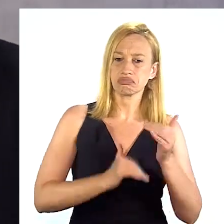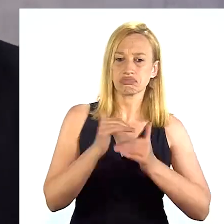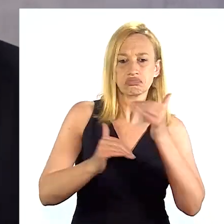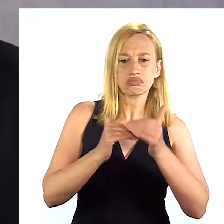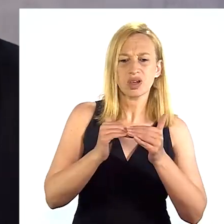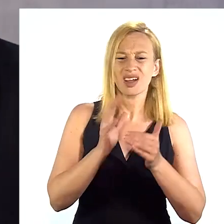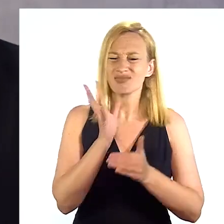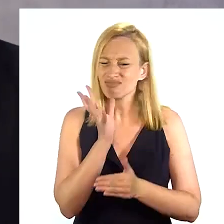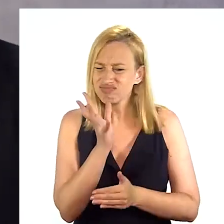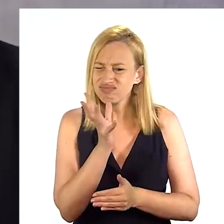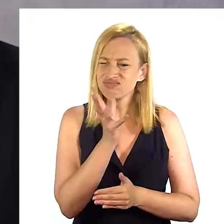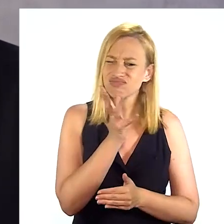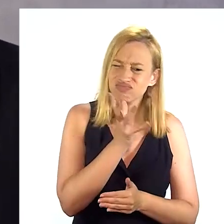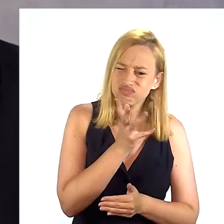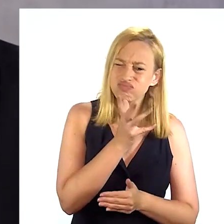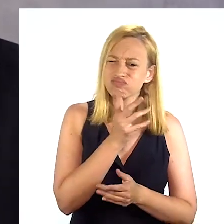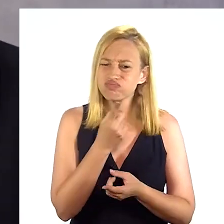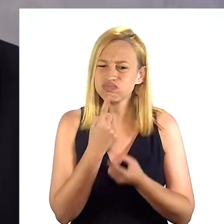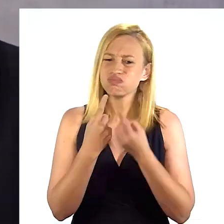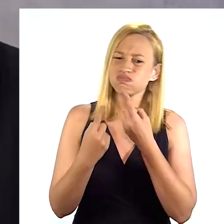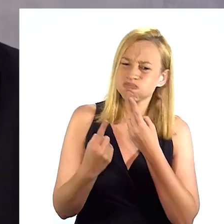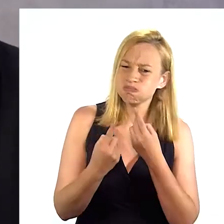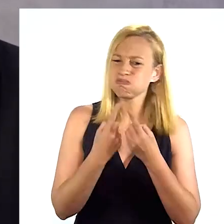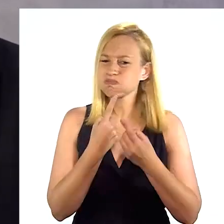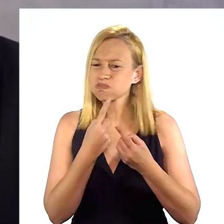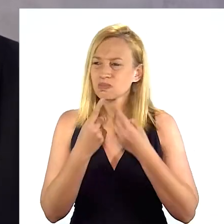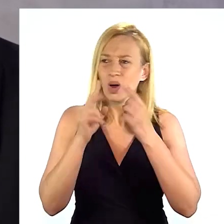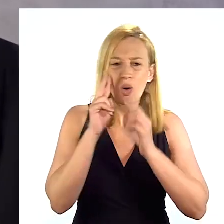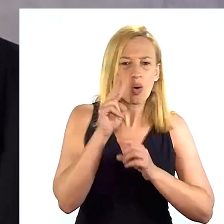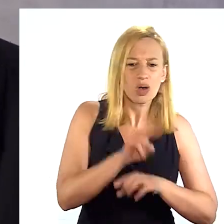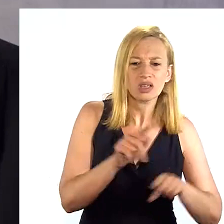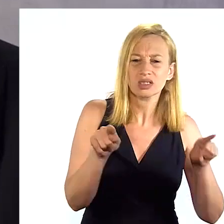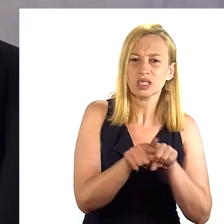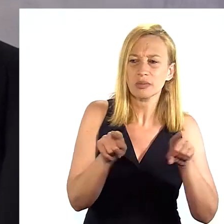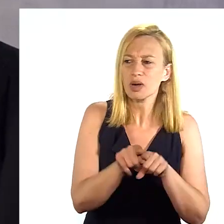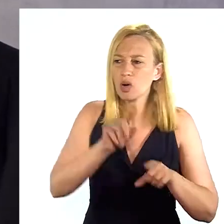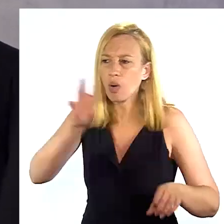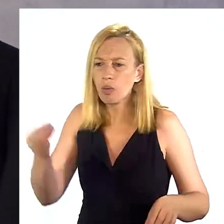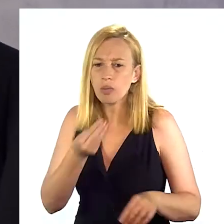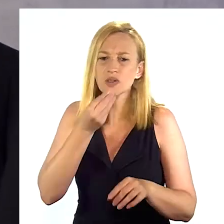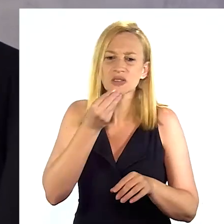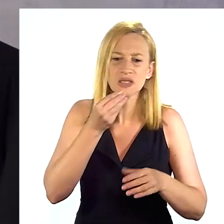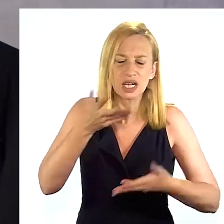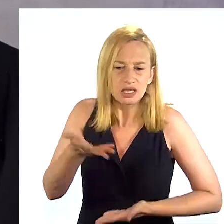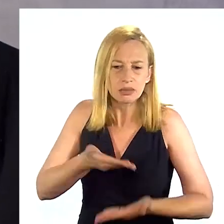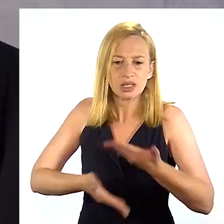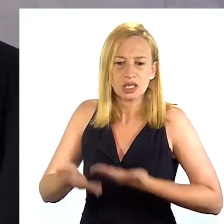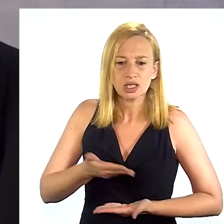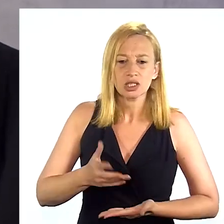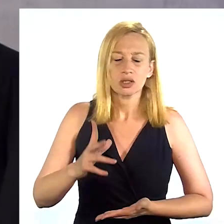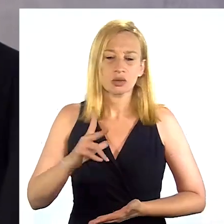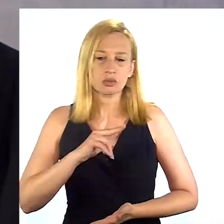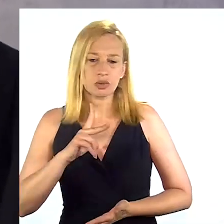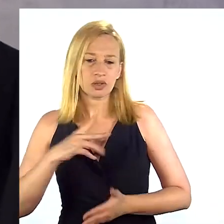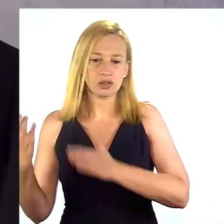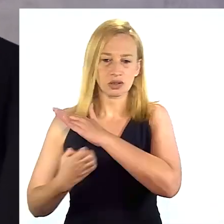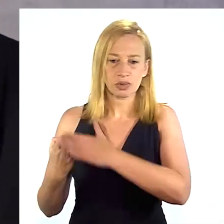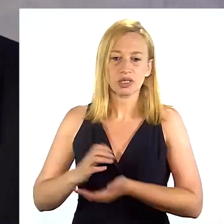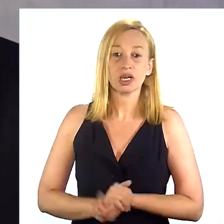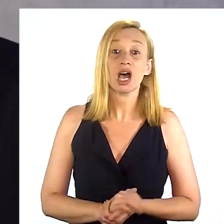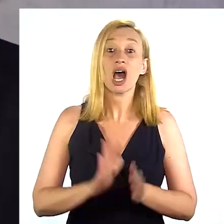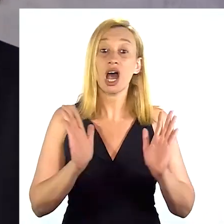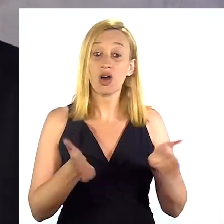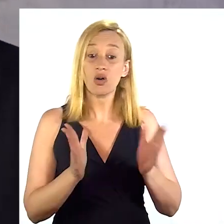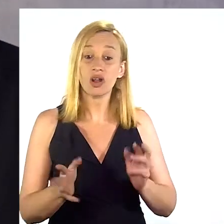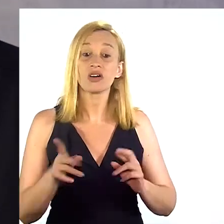essa evolução lenta, mas muito negociada, olhando também para as oportunidades das parcerias público-privadas, né?